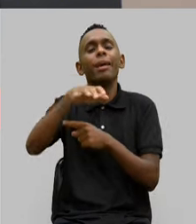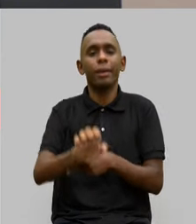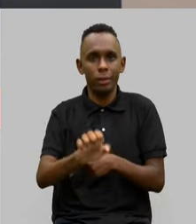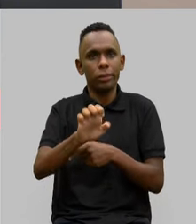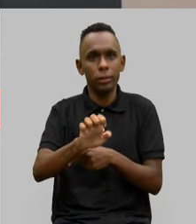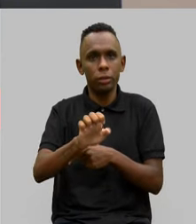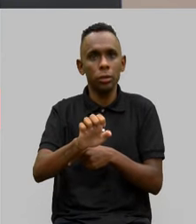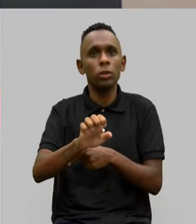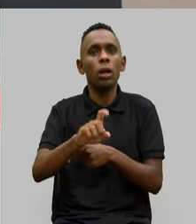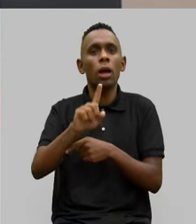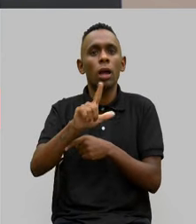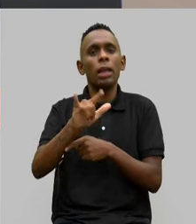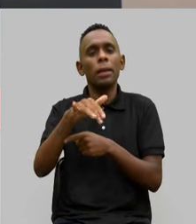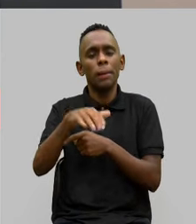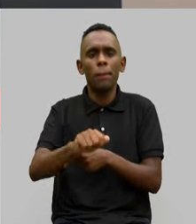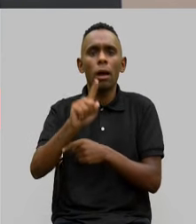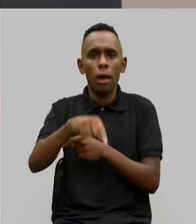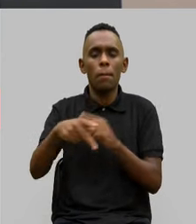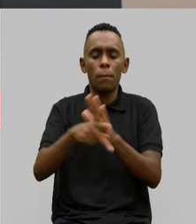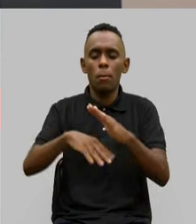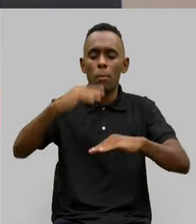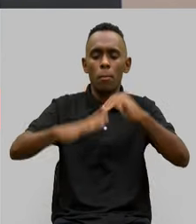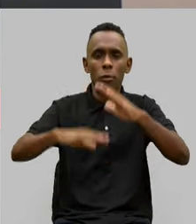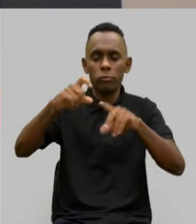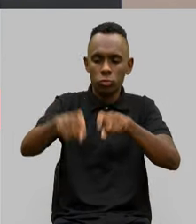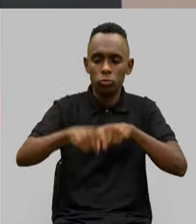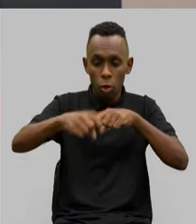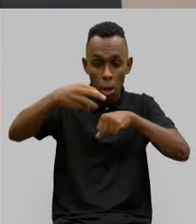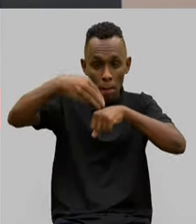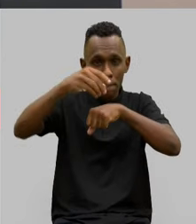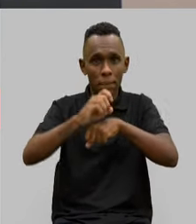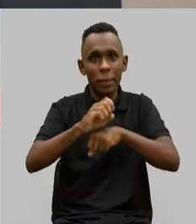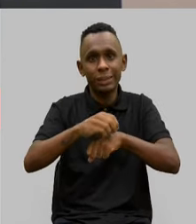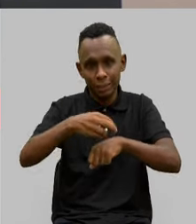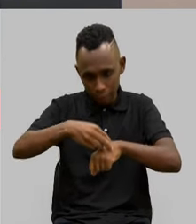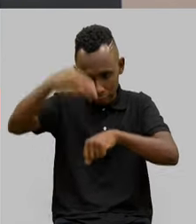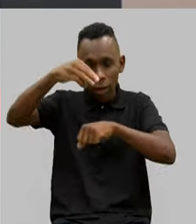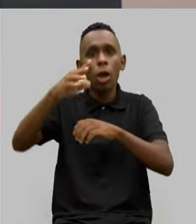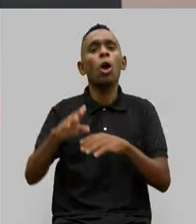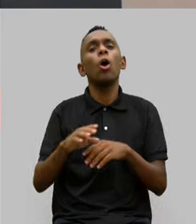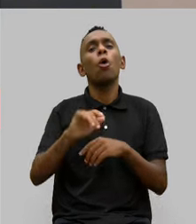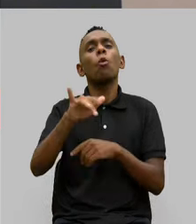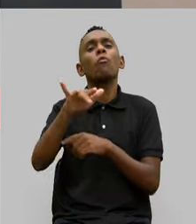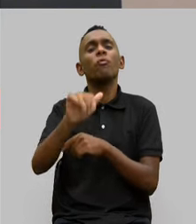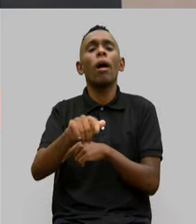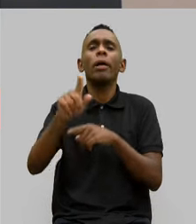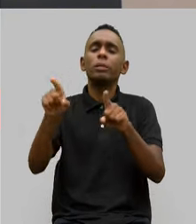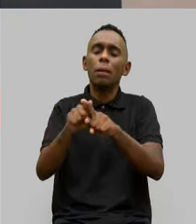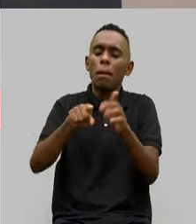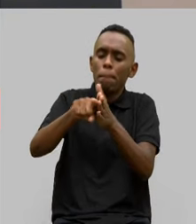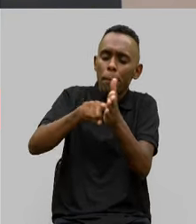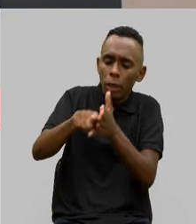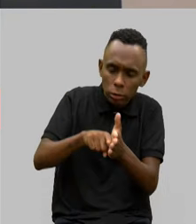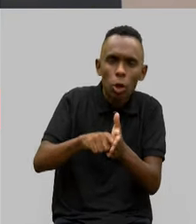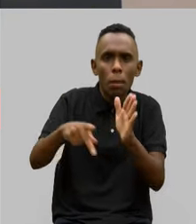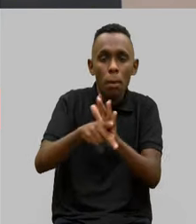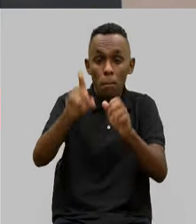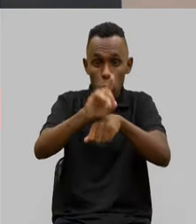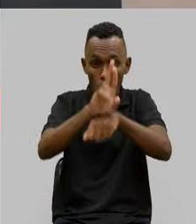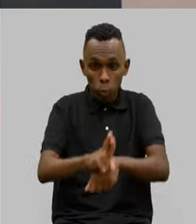Negromonte Lima agrônoma e mestre em entomologia pela UFLA pesquisadora a nível de